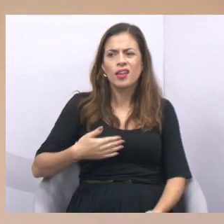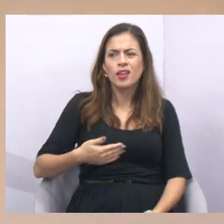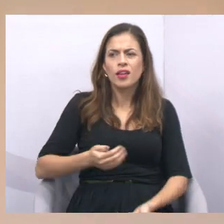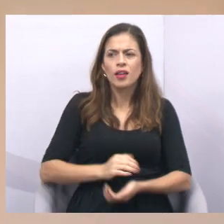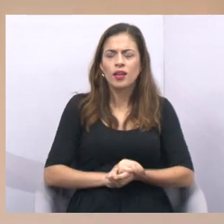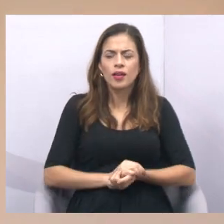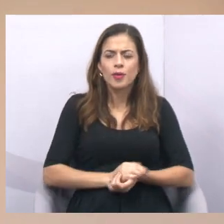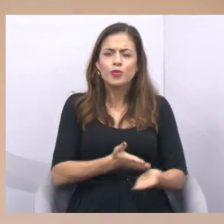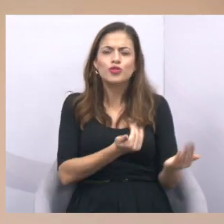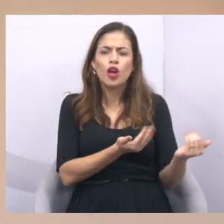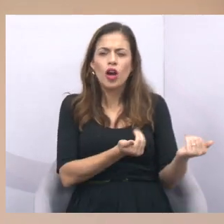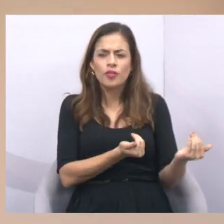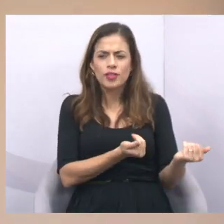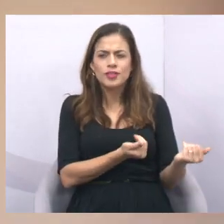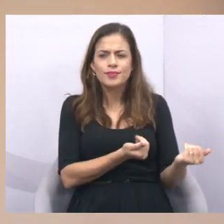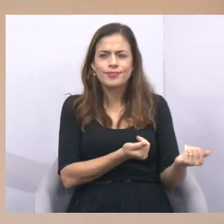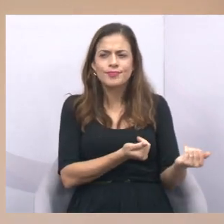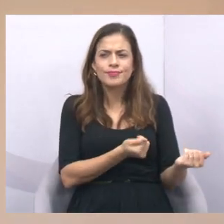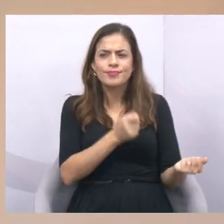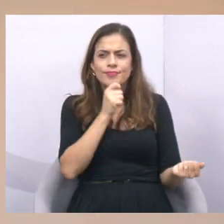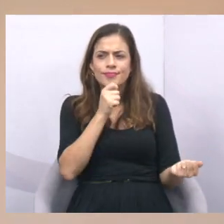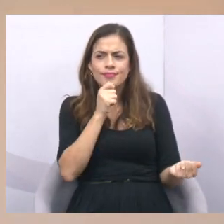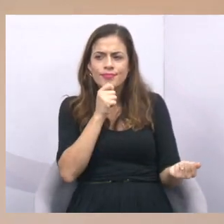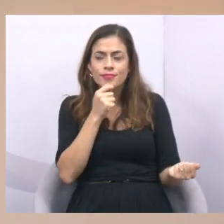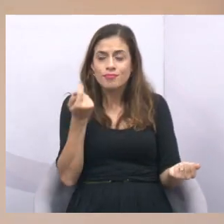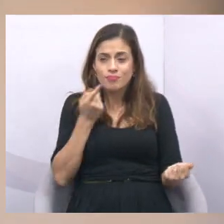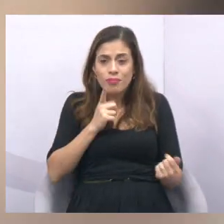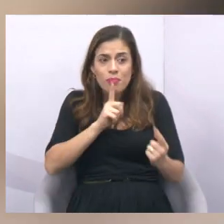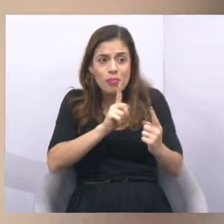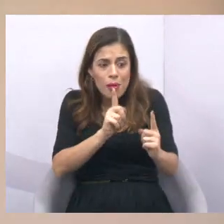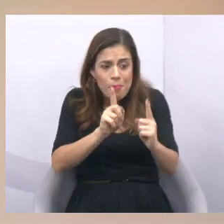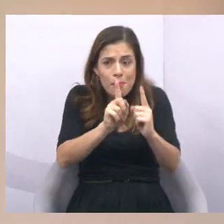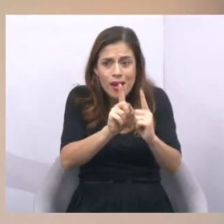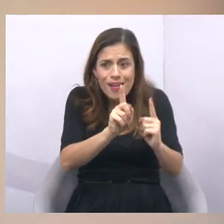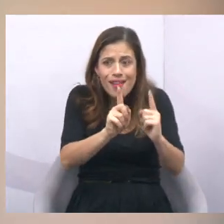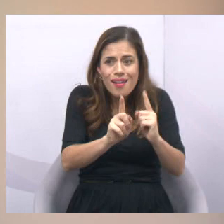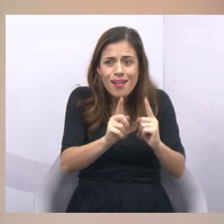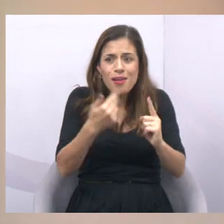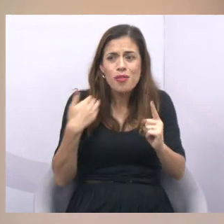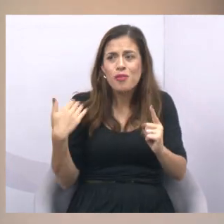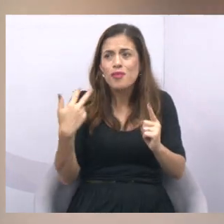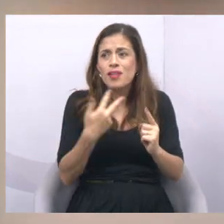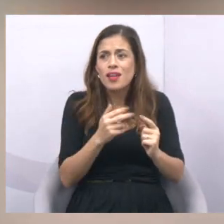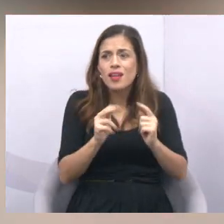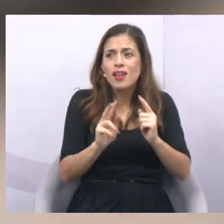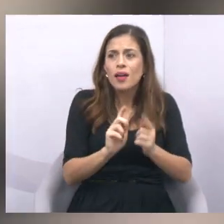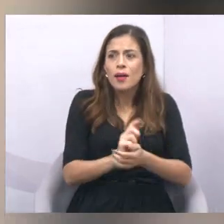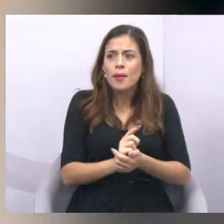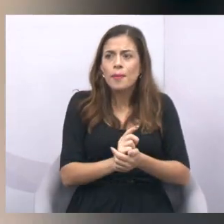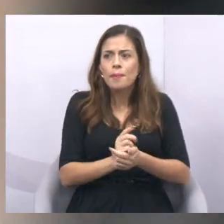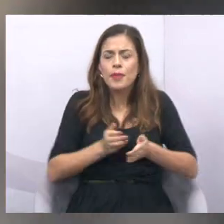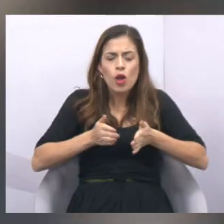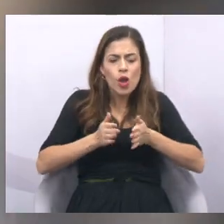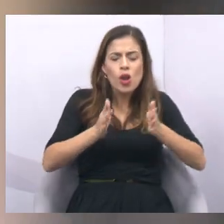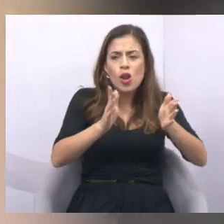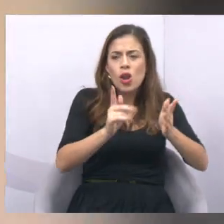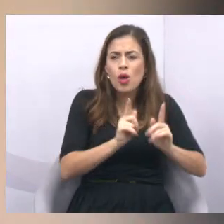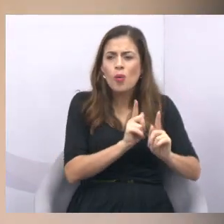primeiro ano juvenil e você me pôs para marcar. E eu lembro que ali naquele corredor passava Bielkov,